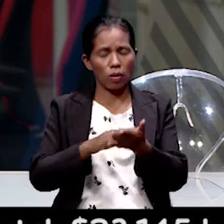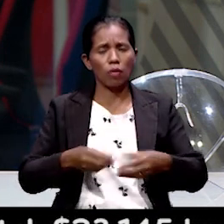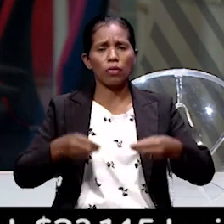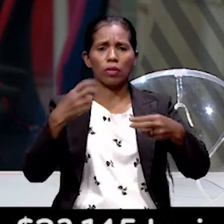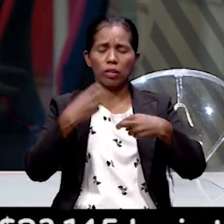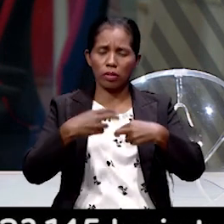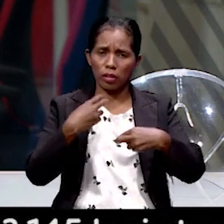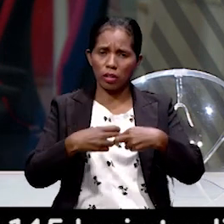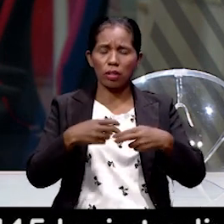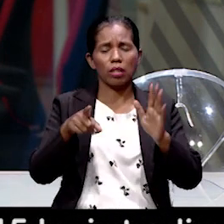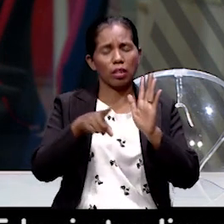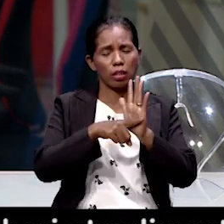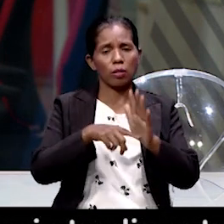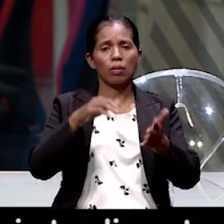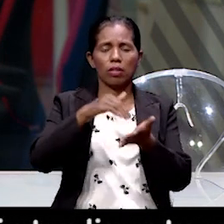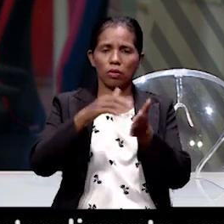negativo para estudantes.